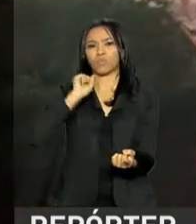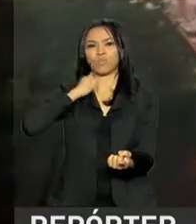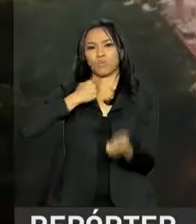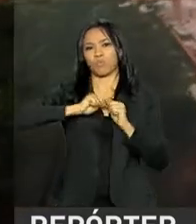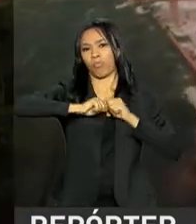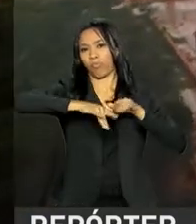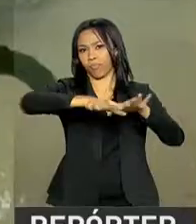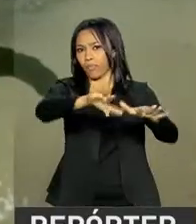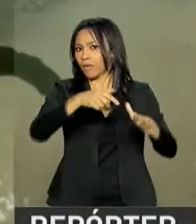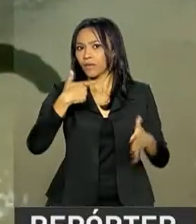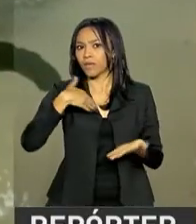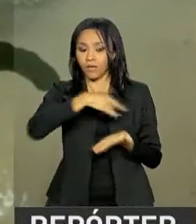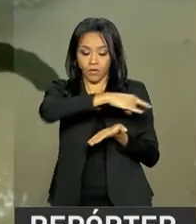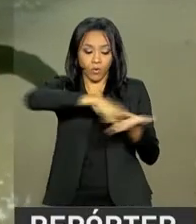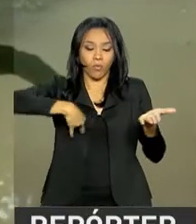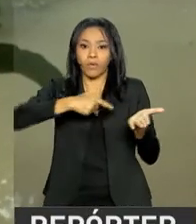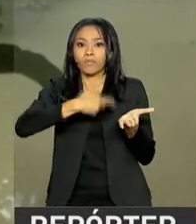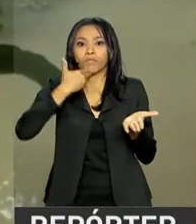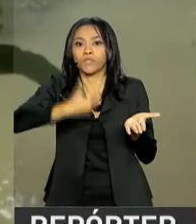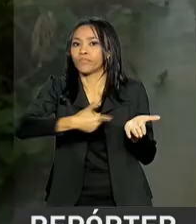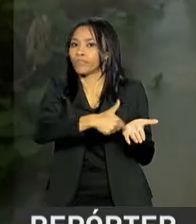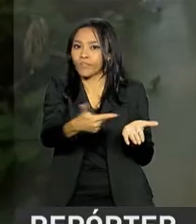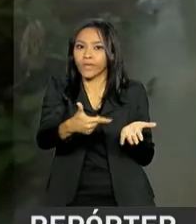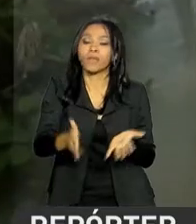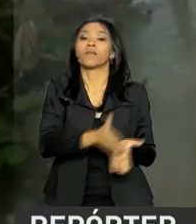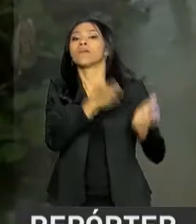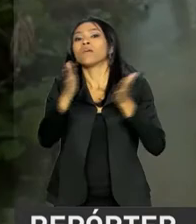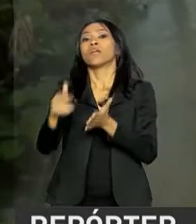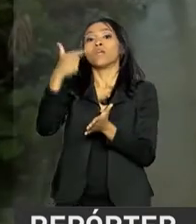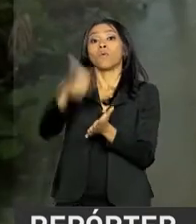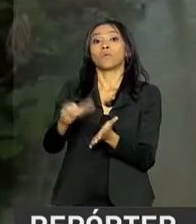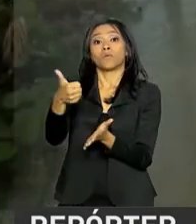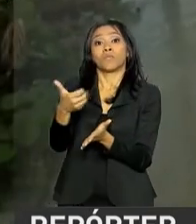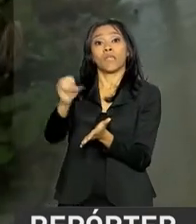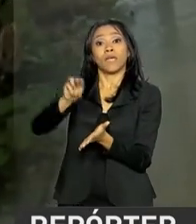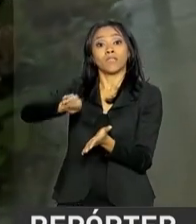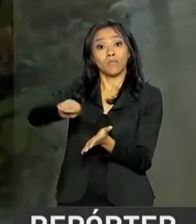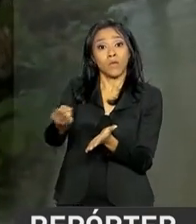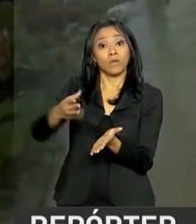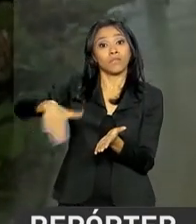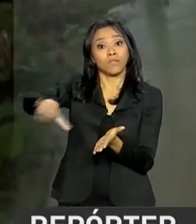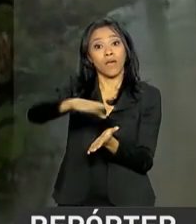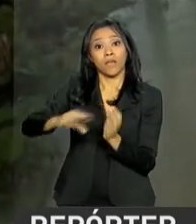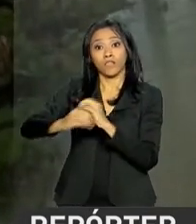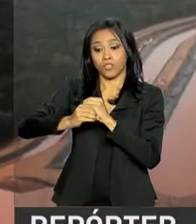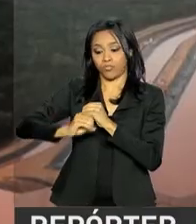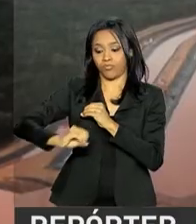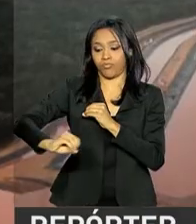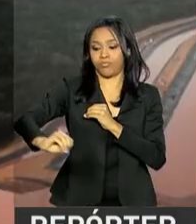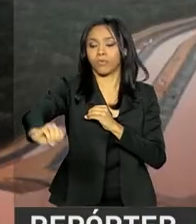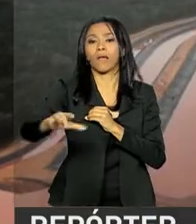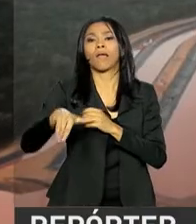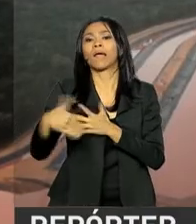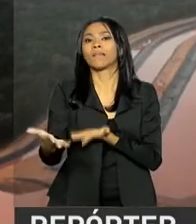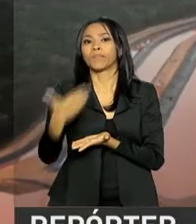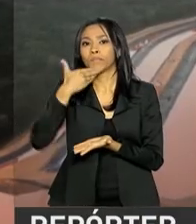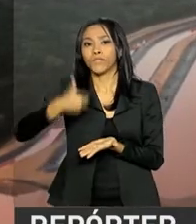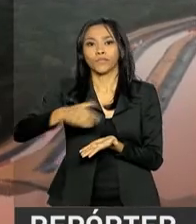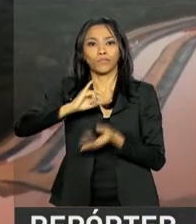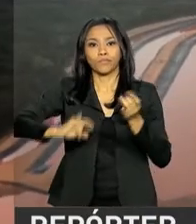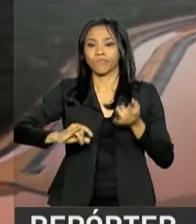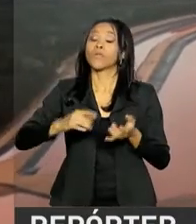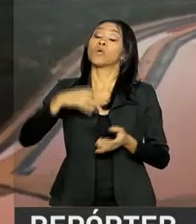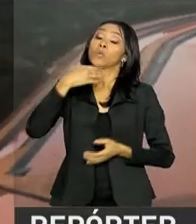ambiental e outros 10 milhões por operar tubulação de drenagem também sem licença e o tribunal de justiça do pará